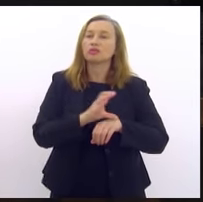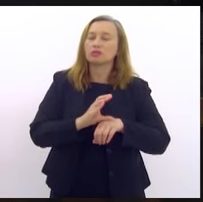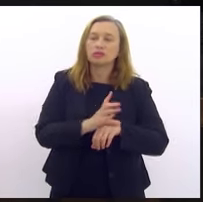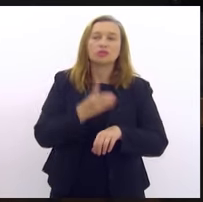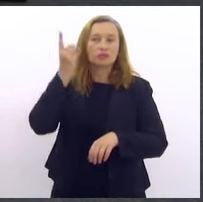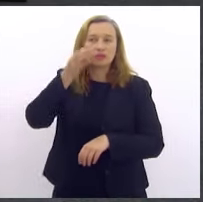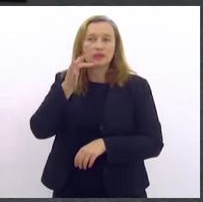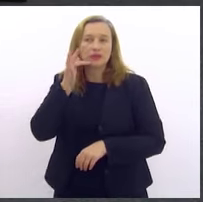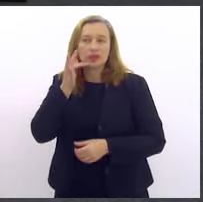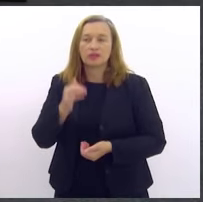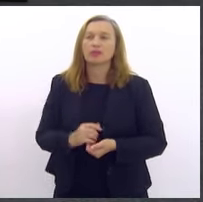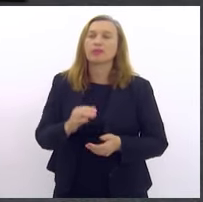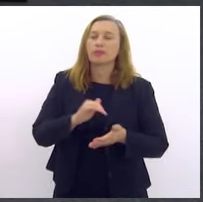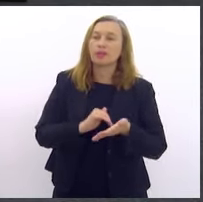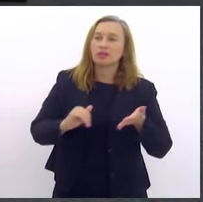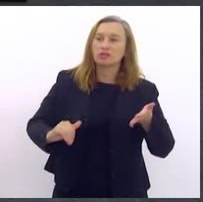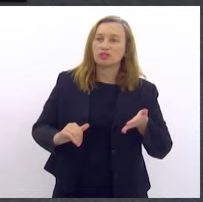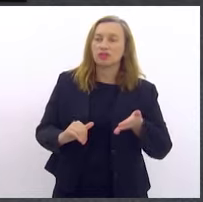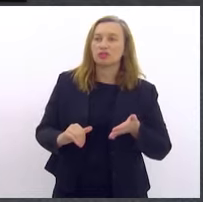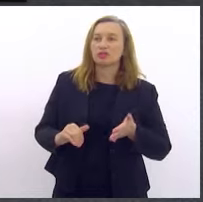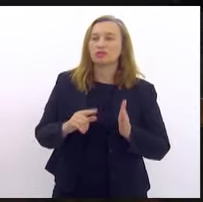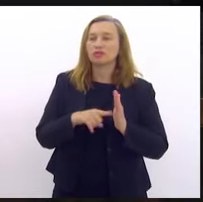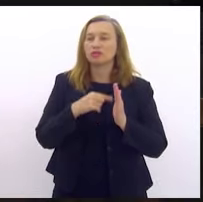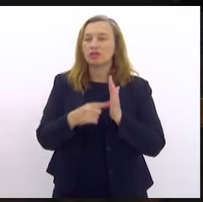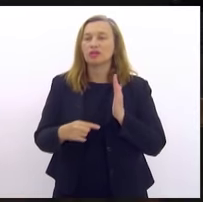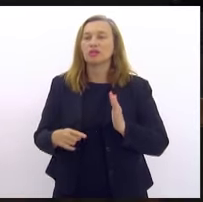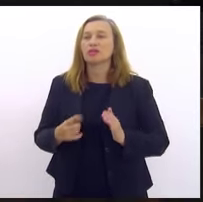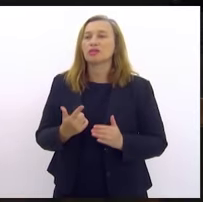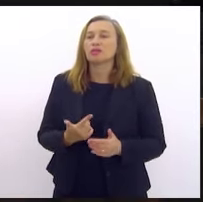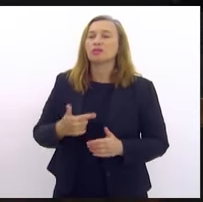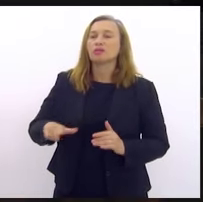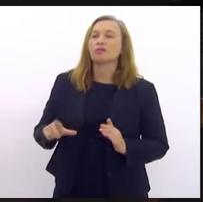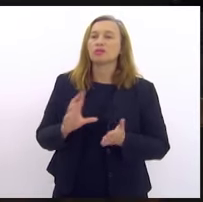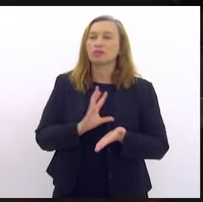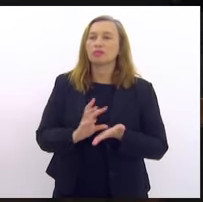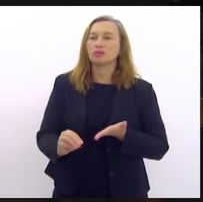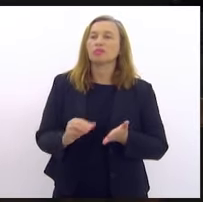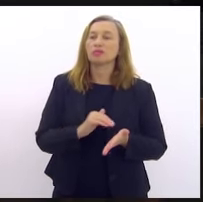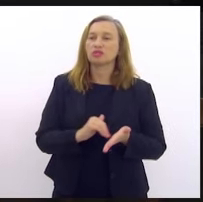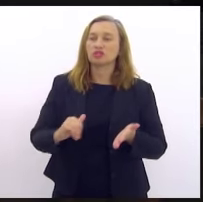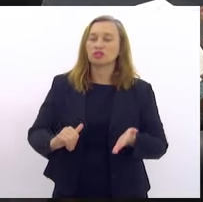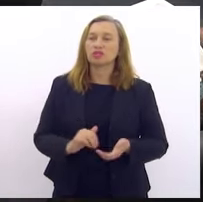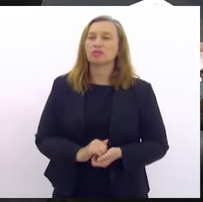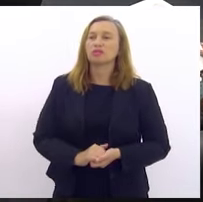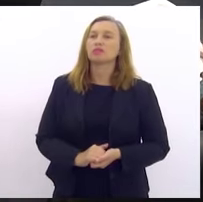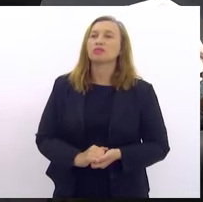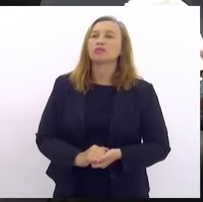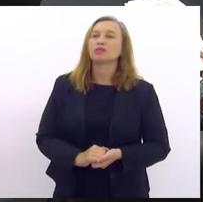Jorge Felipe Neto. Pela derrubada do veto. Próximo da pauta foi retirado,